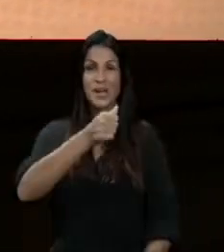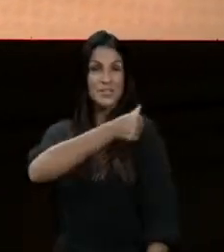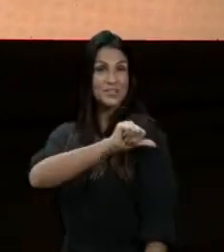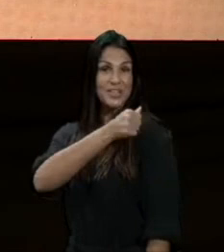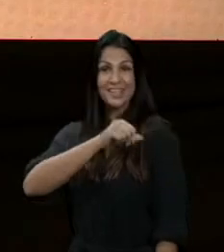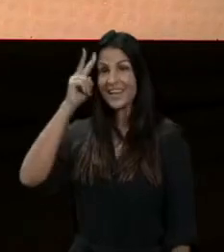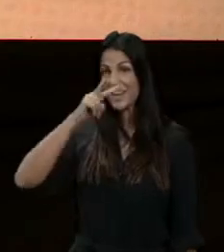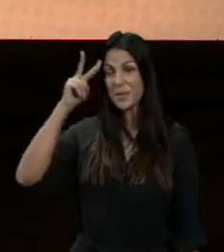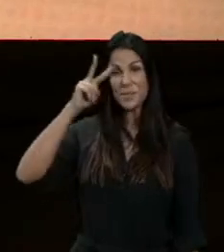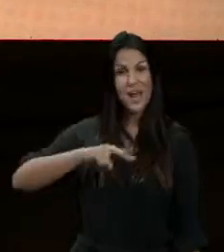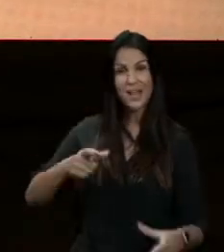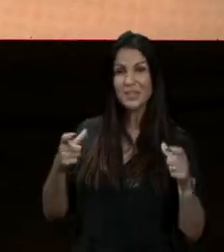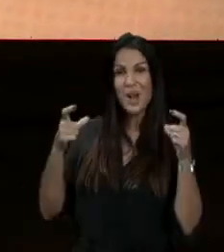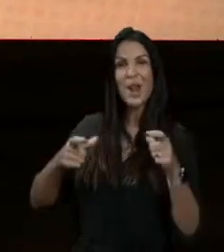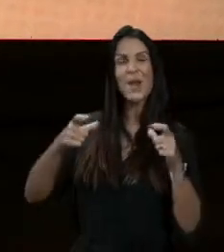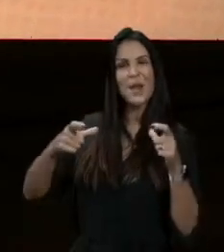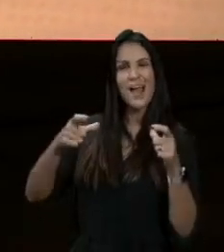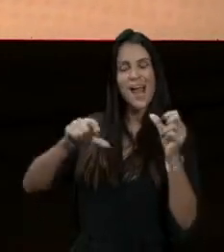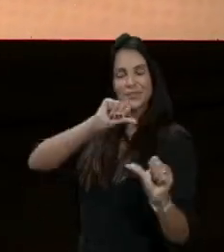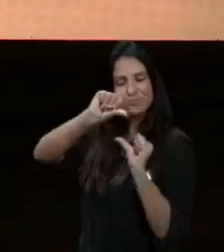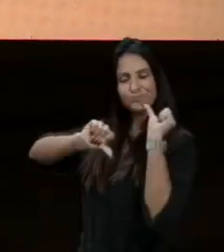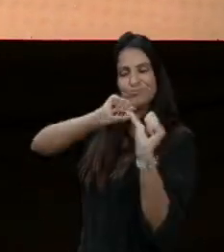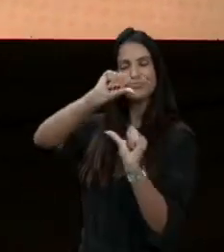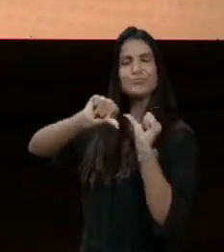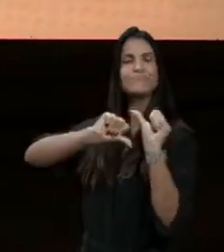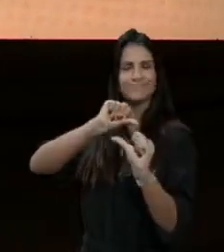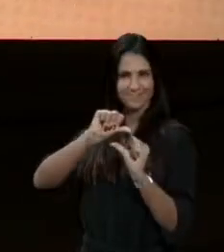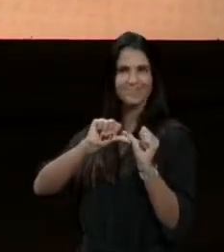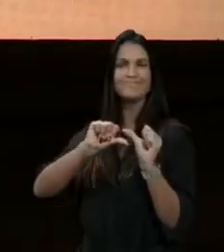Janeiro vai ser lembrado como lugar que deu a volta por cima